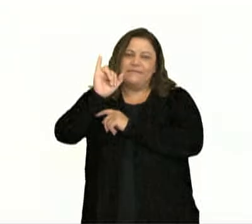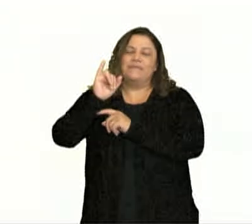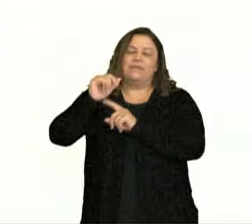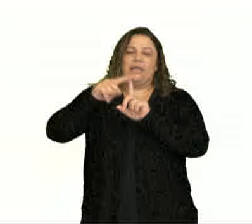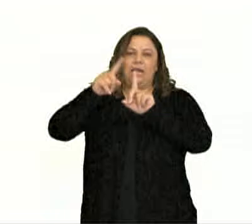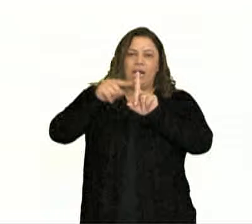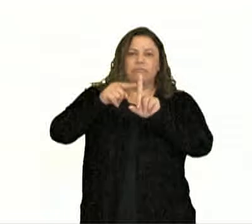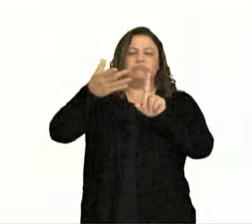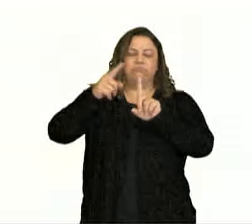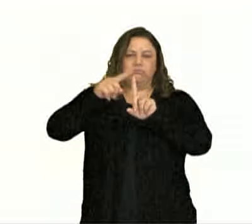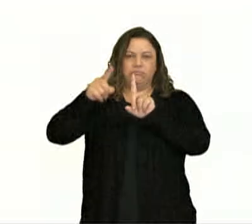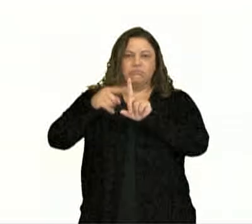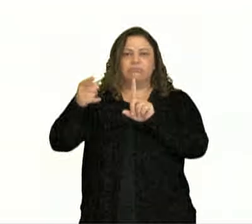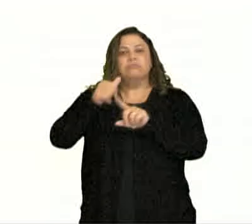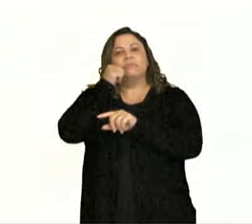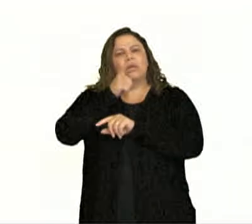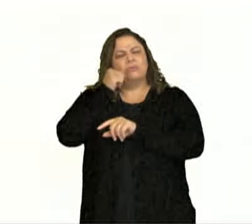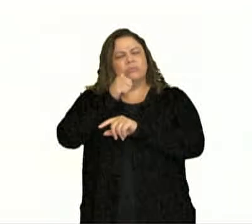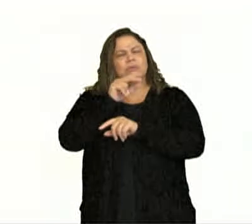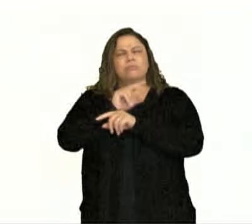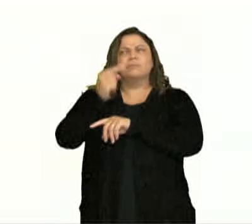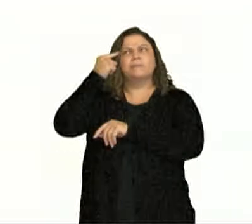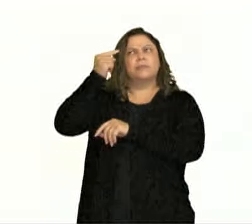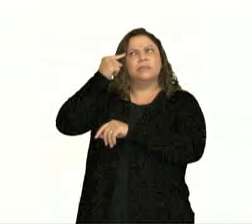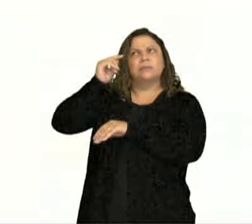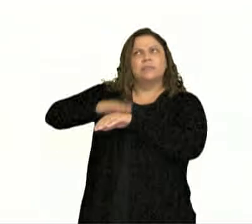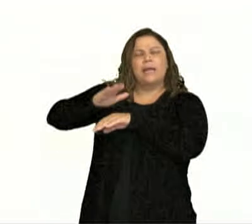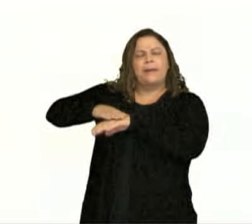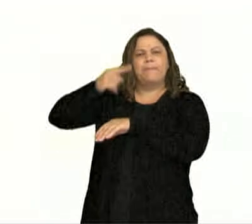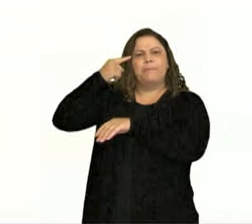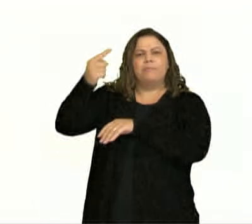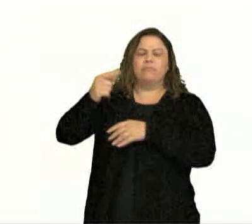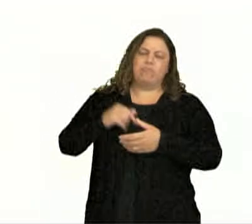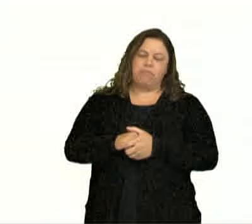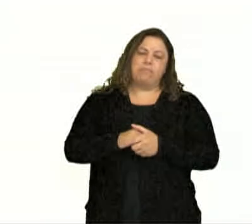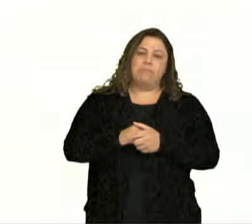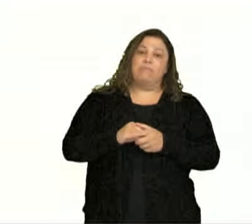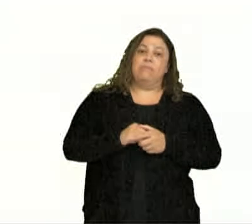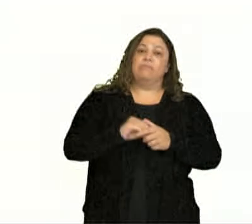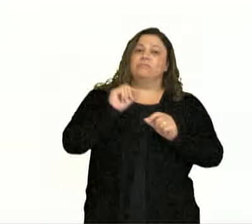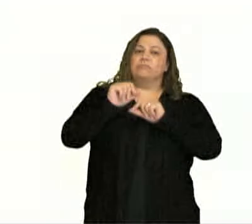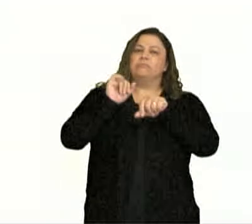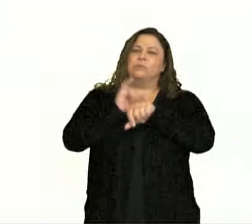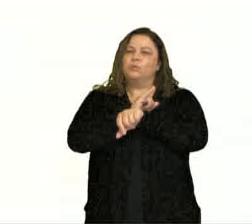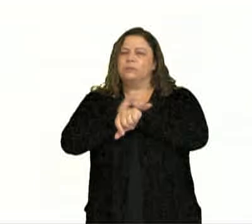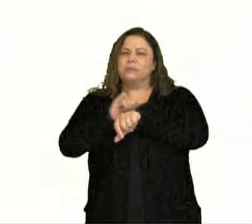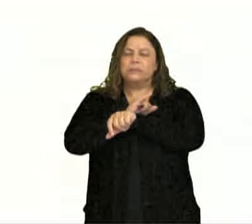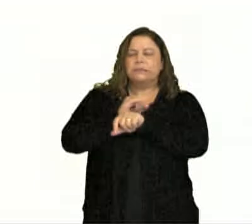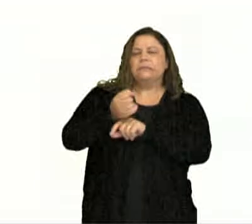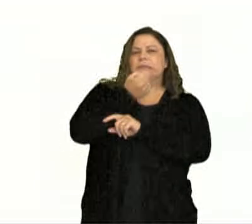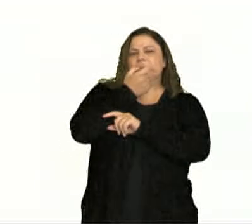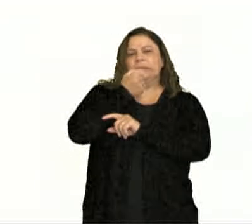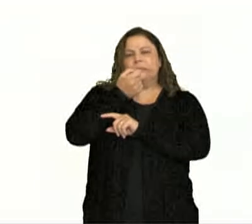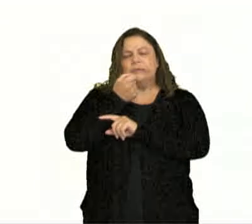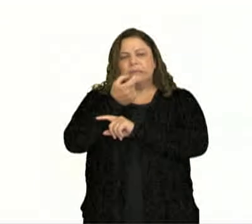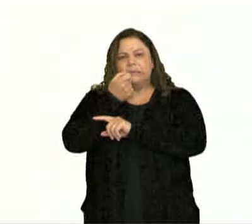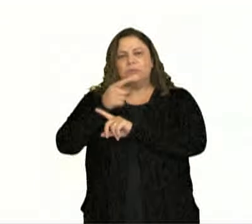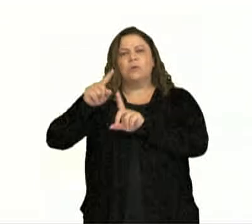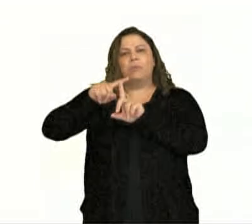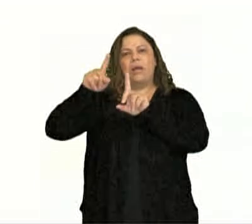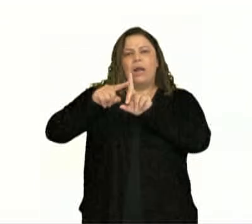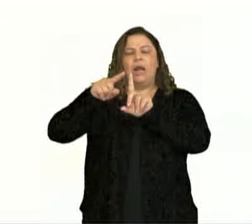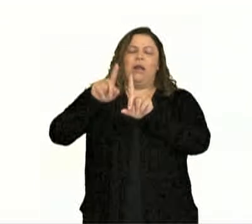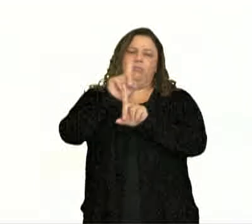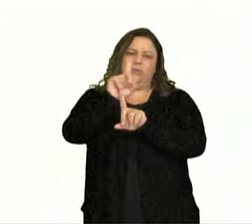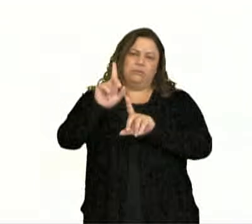as mulheres começaram a pensar mais, né, usar mais os métodos contraceptivos para diminuir o número de